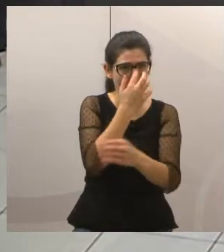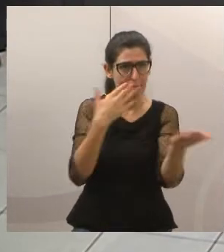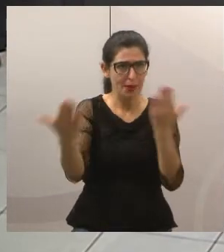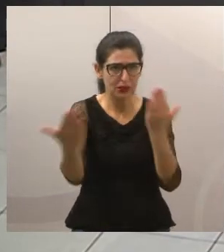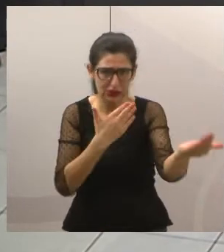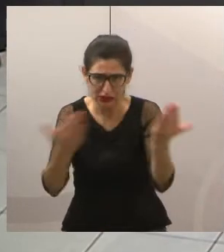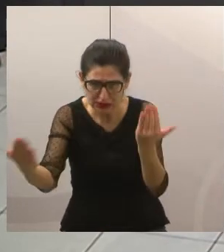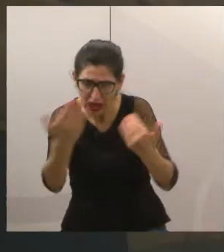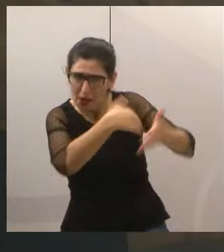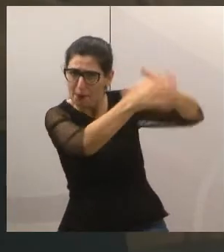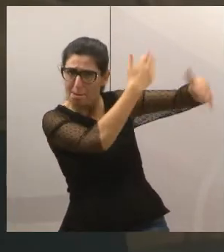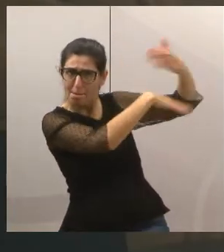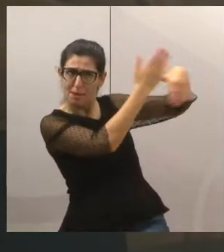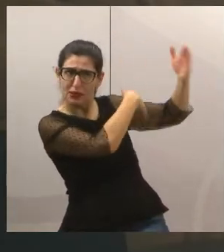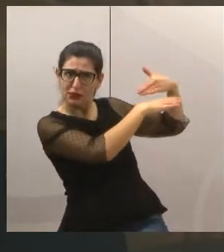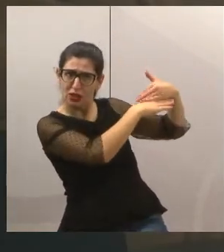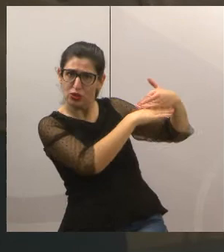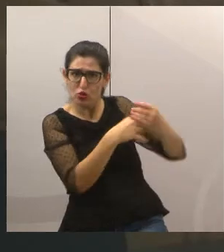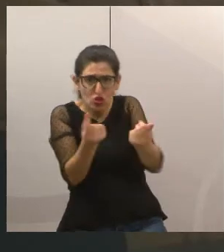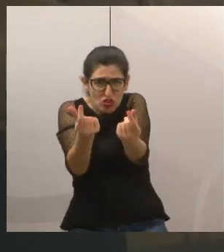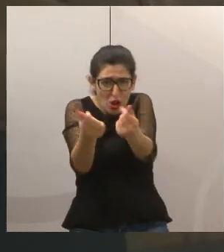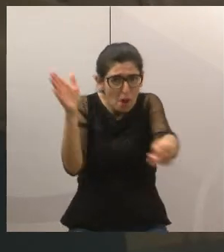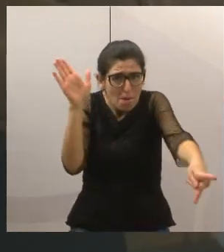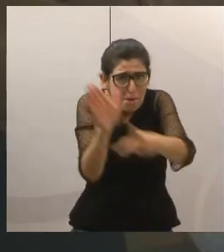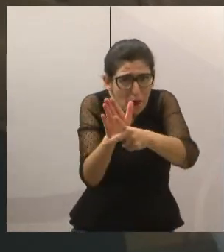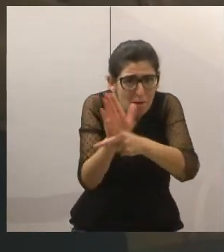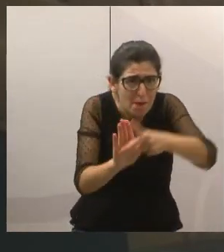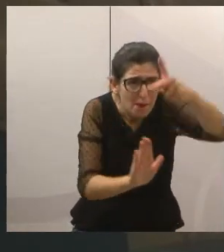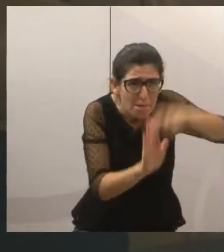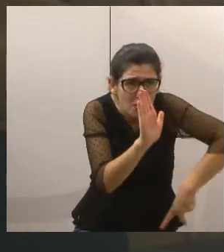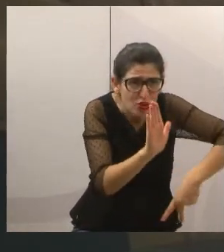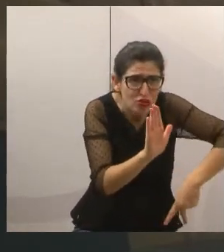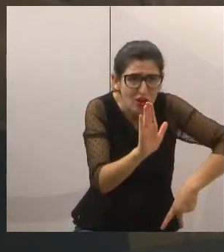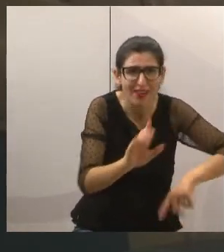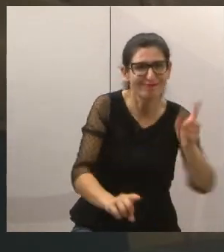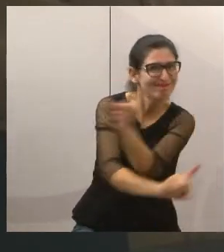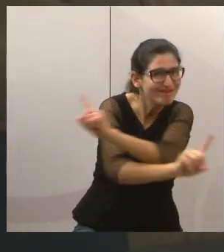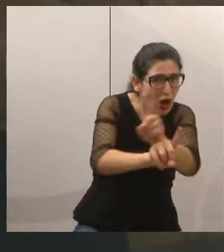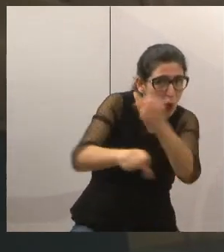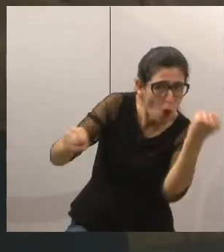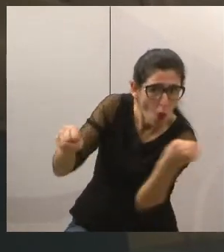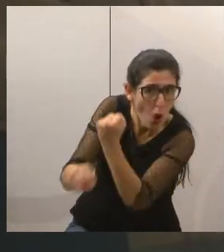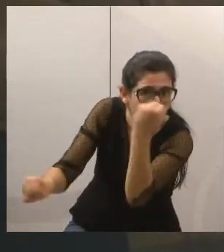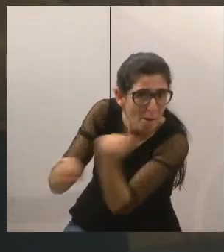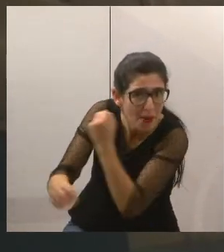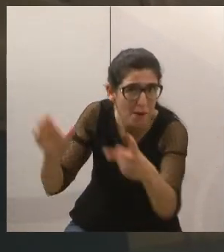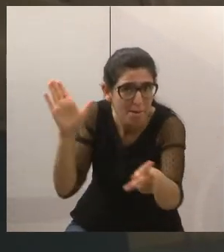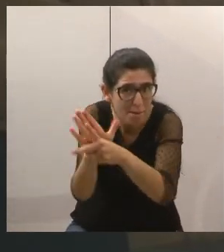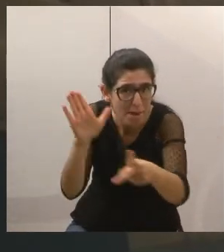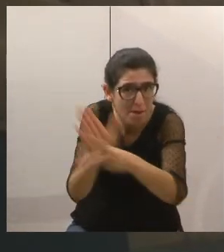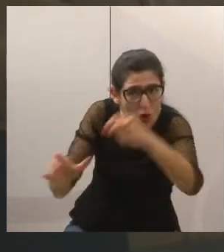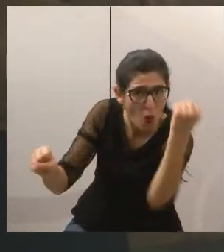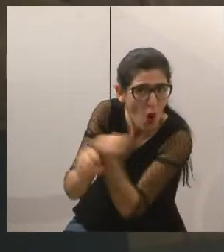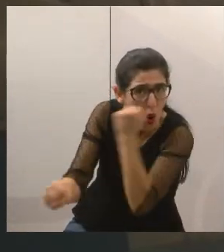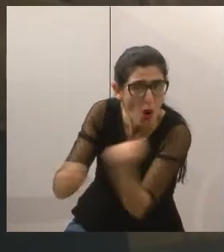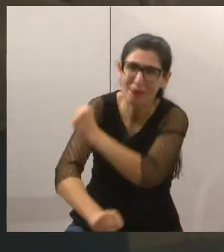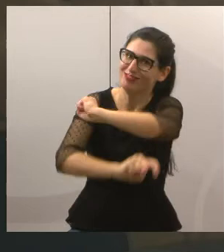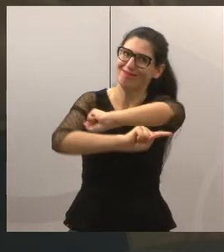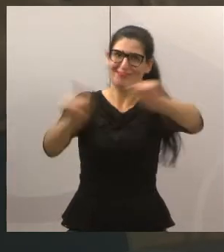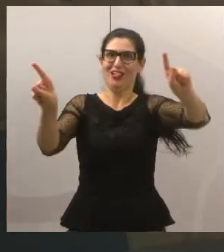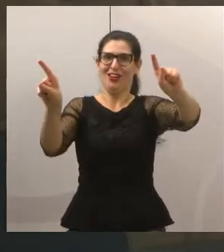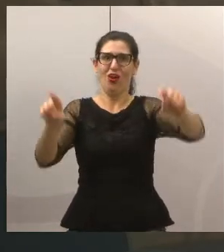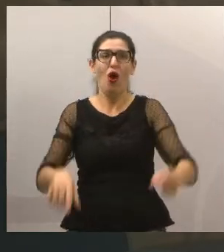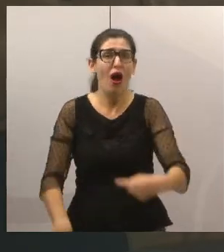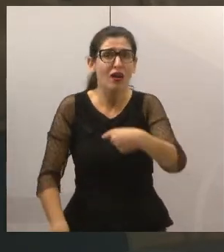anteriores constava o valor do projeto, não tinha valor de execução de obra. E o que estamos discutindo aqui hoje não é